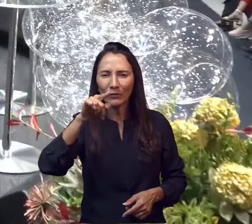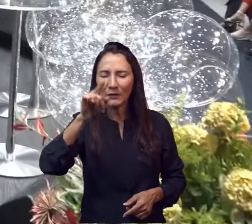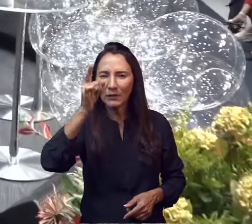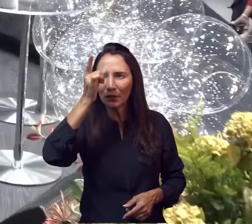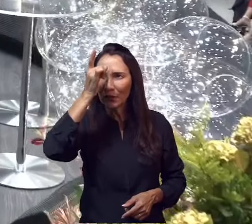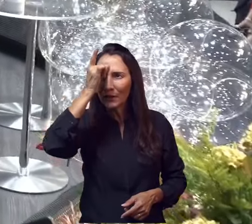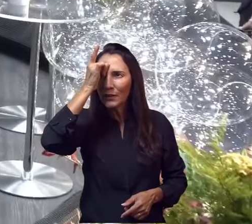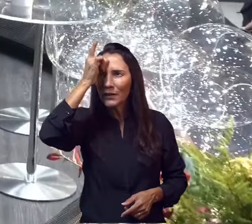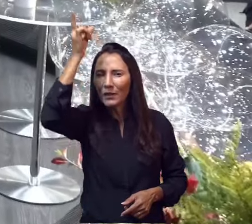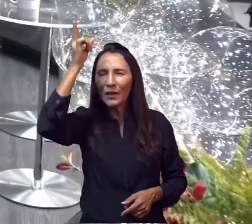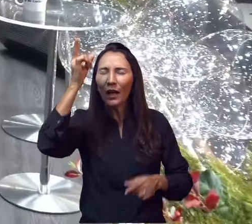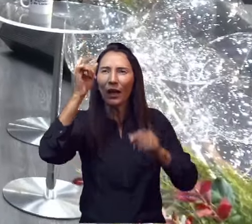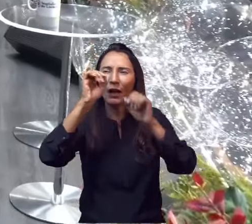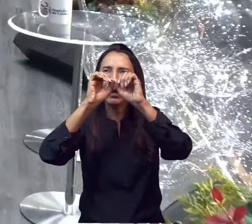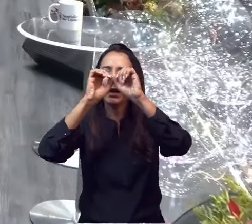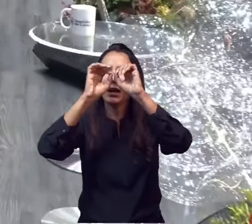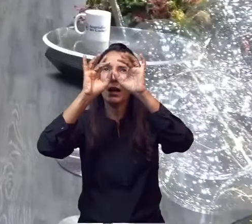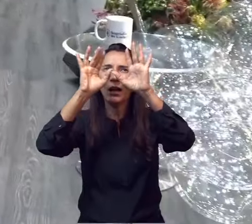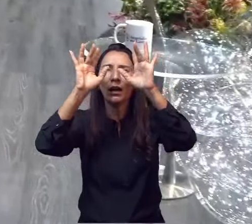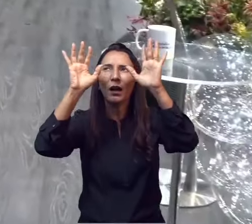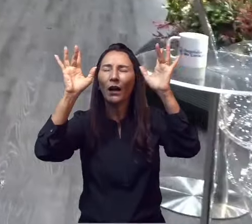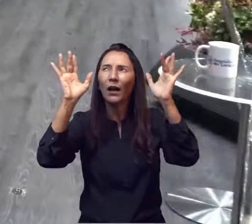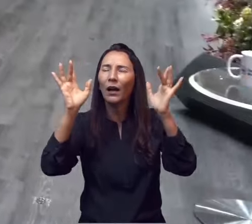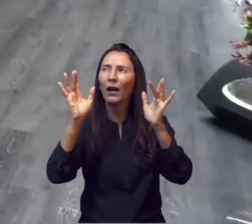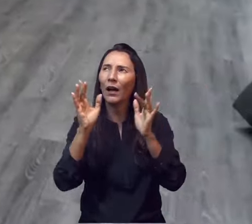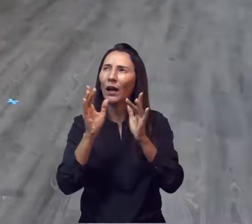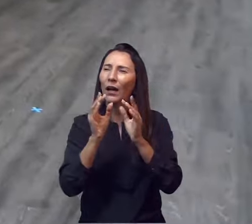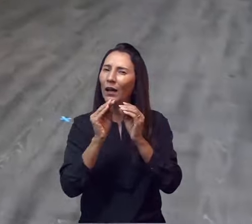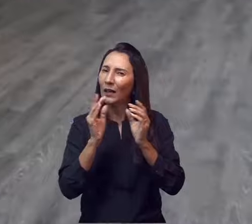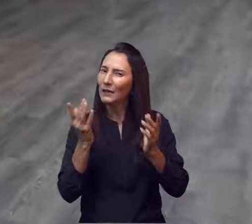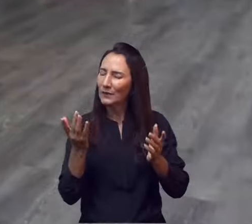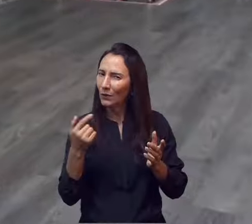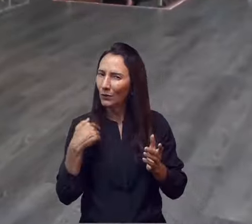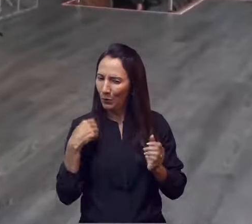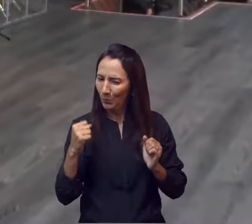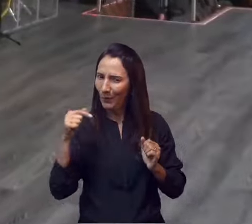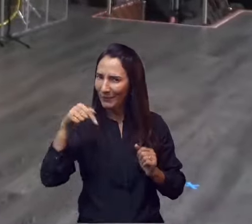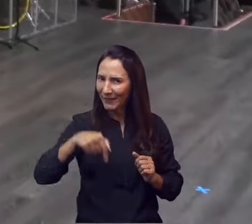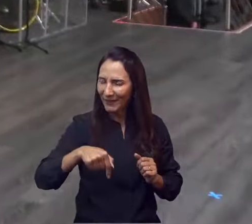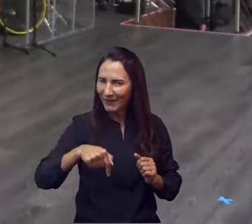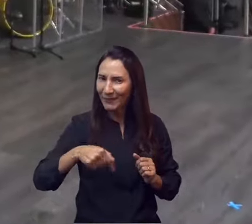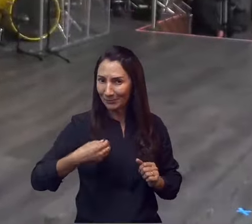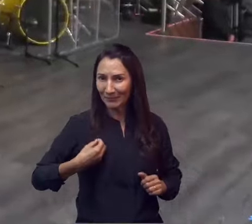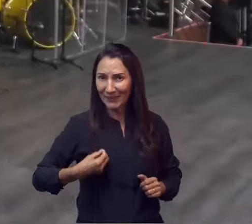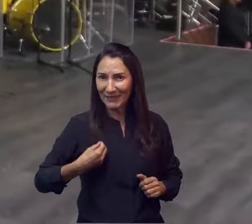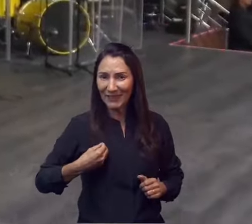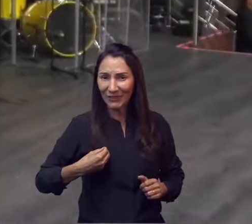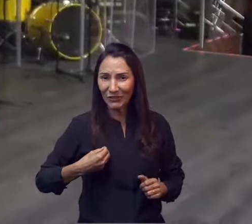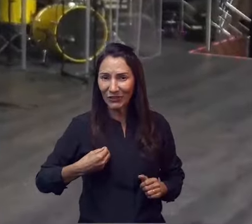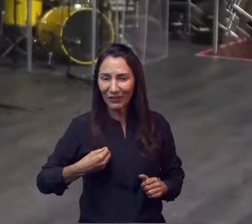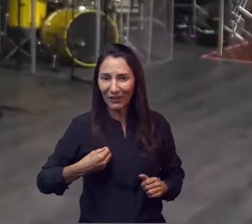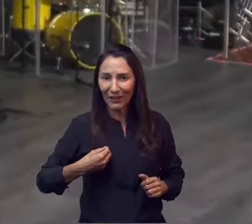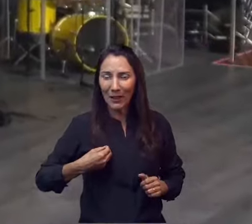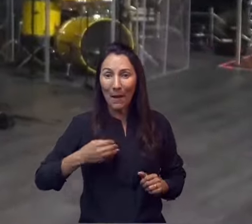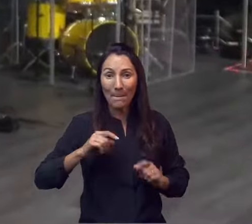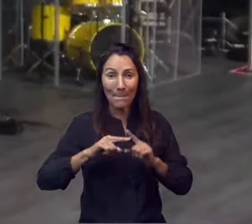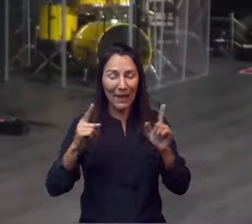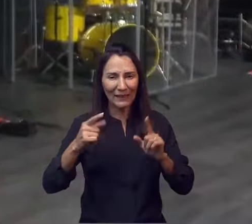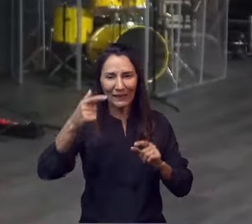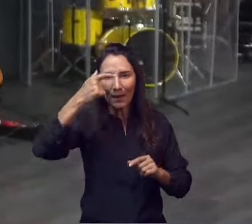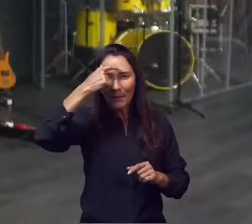imagens então eu posso estar aqui aqui e aqui na minha mente